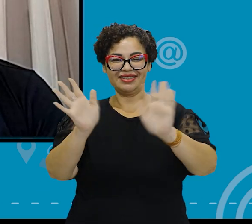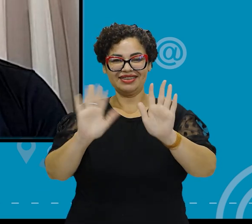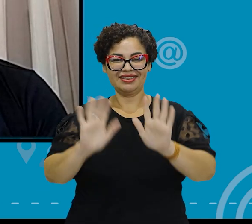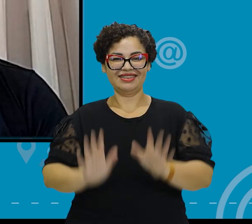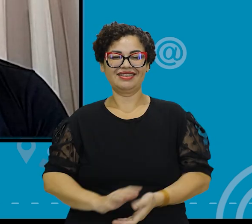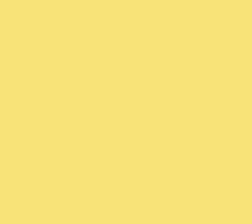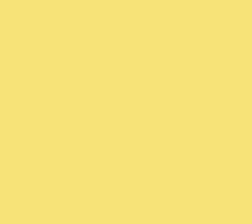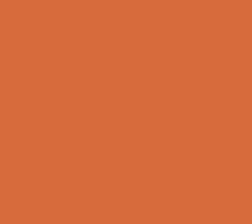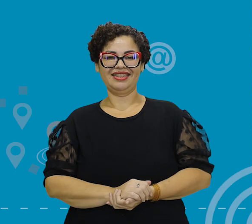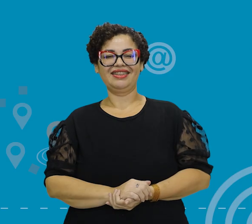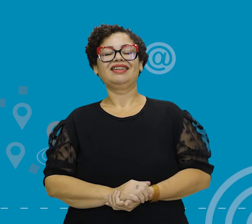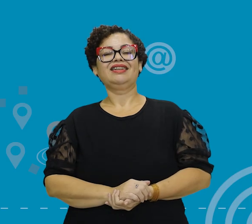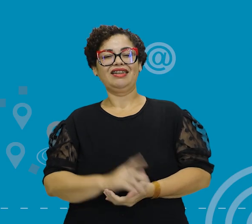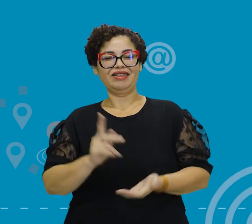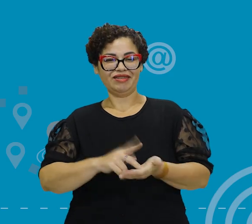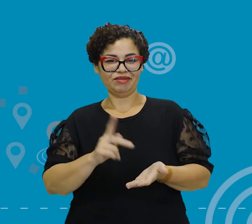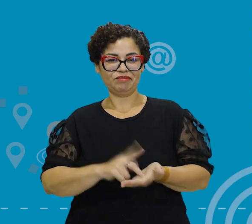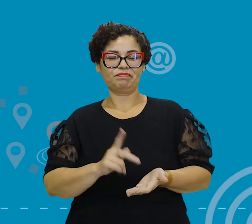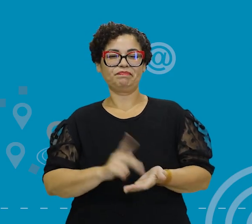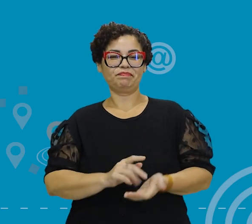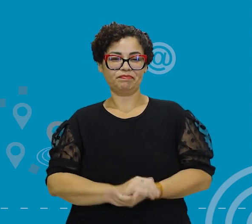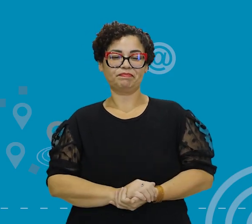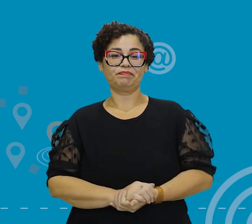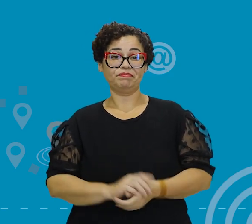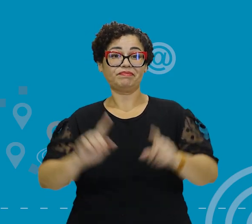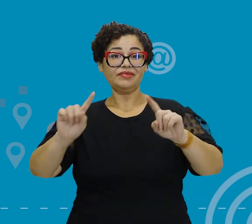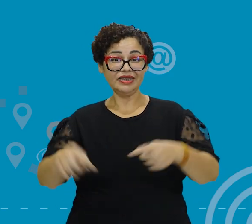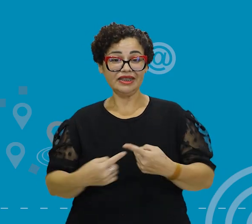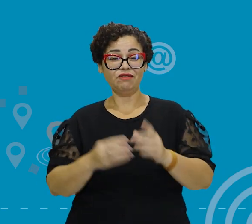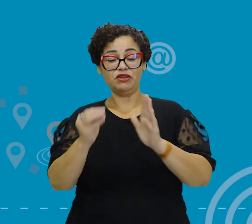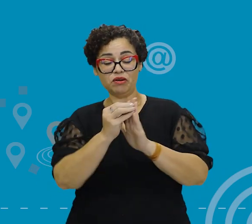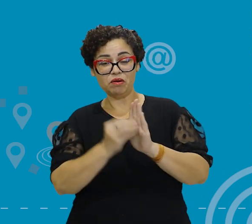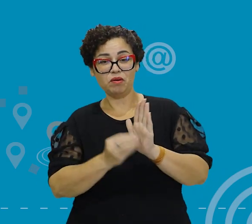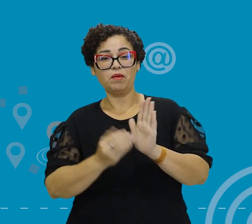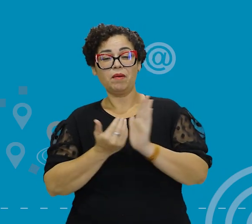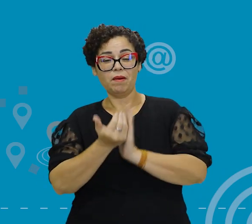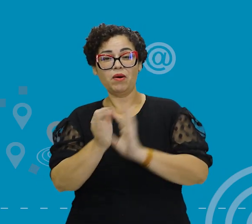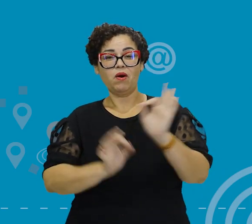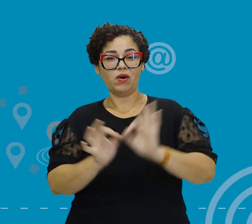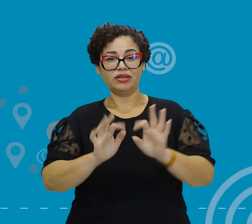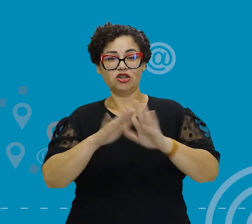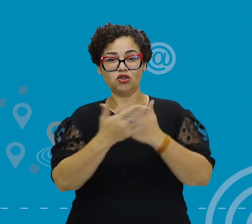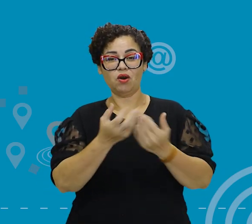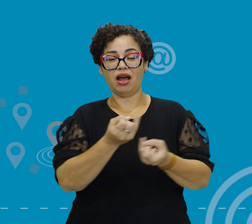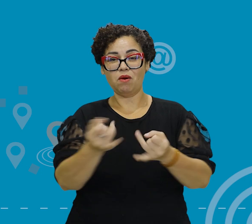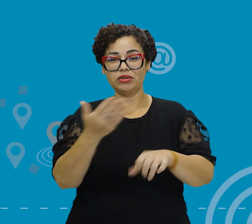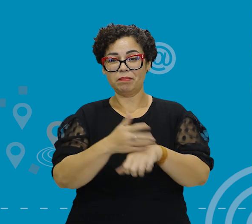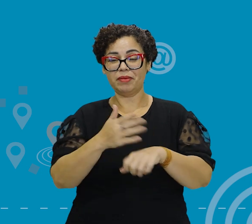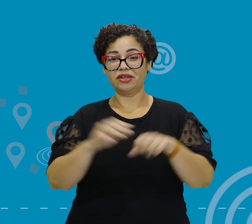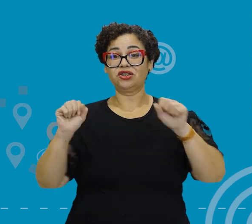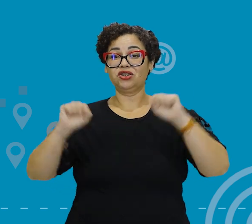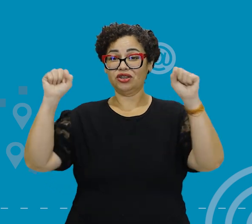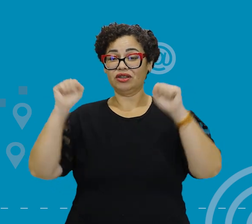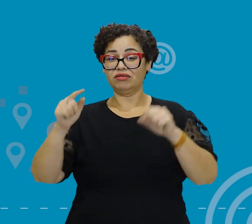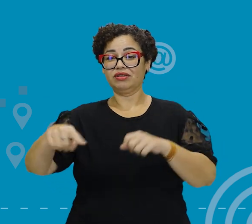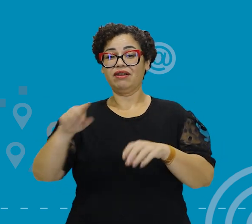até a próxima. Realmente, gente, os desafios na implantação em algumas escolas da prática de ginástica,